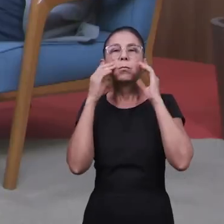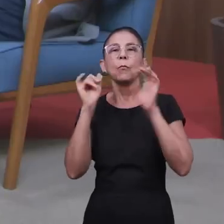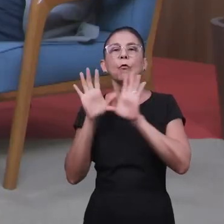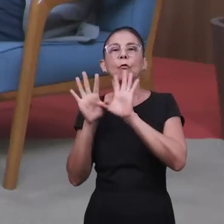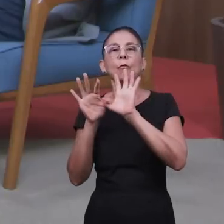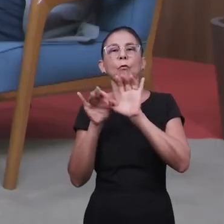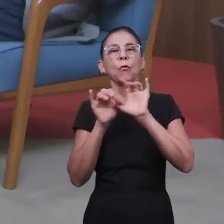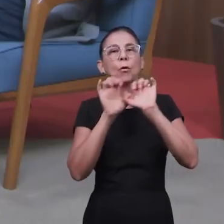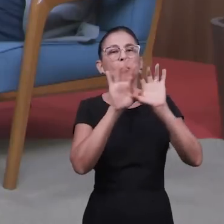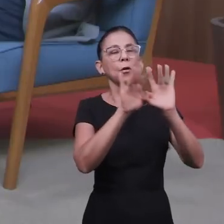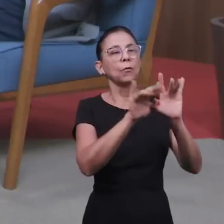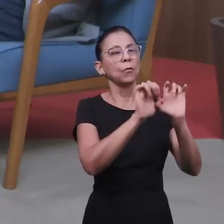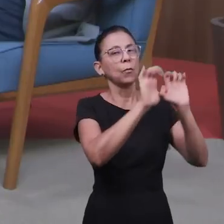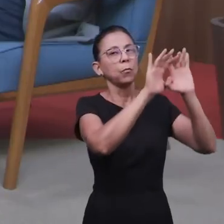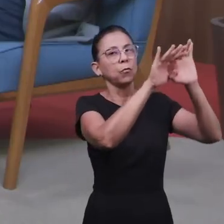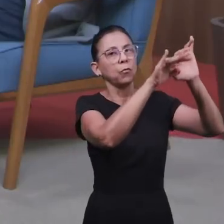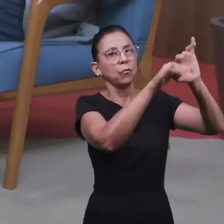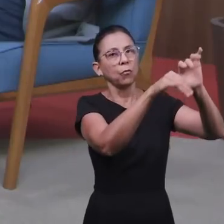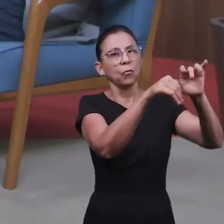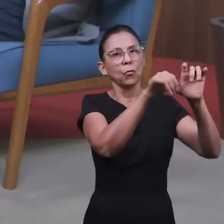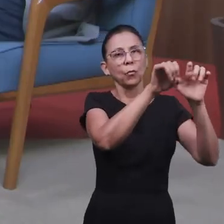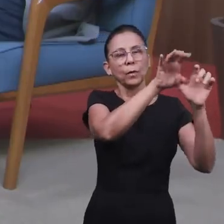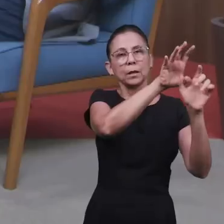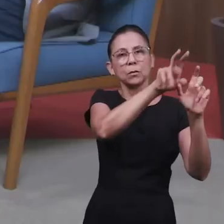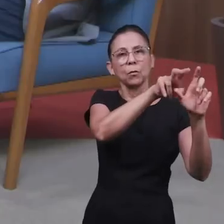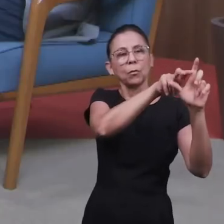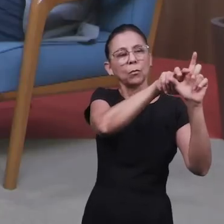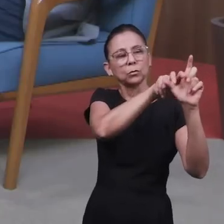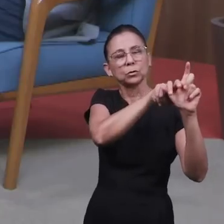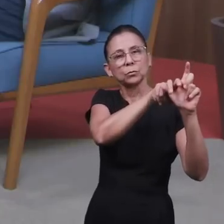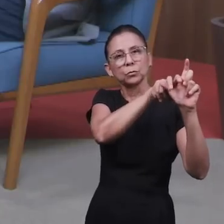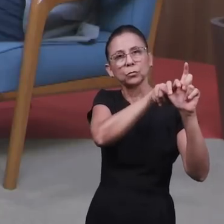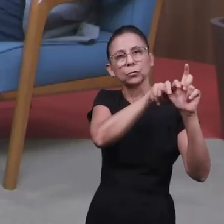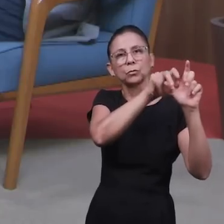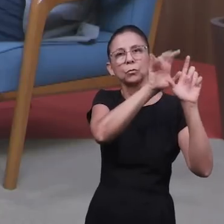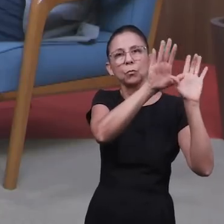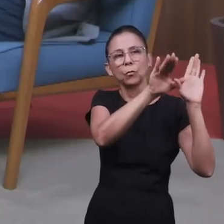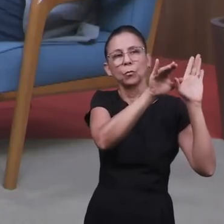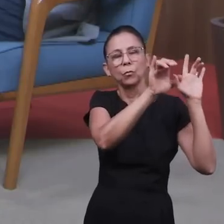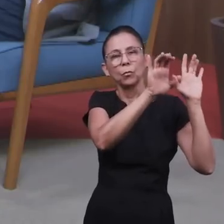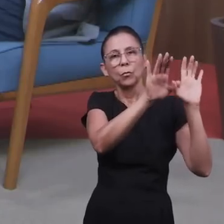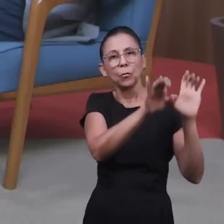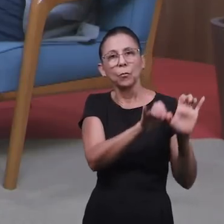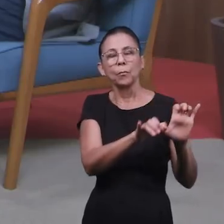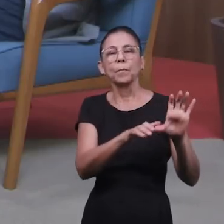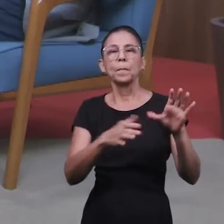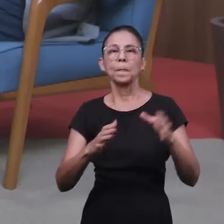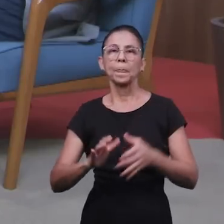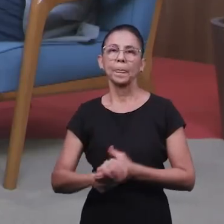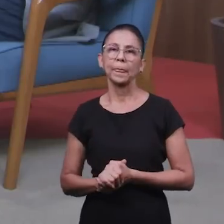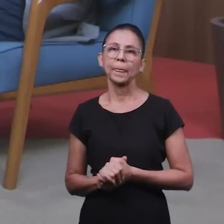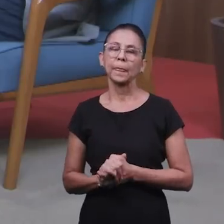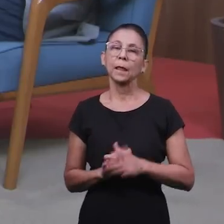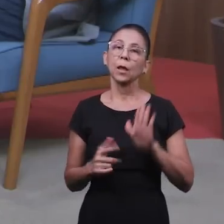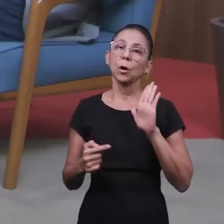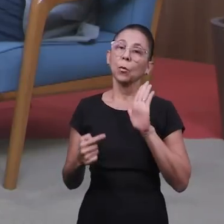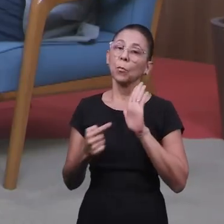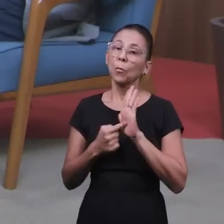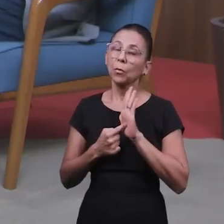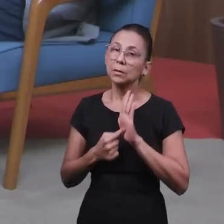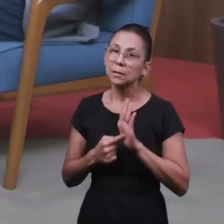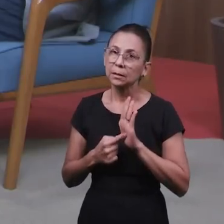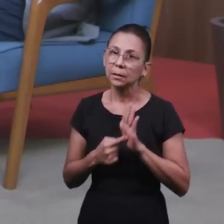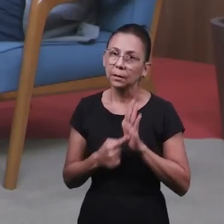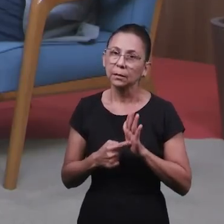não é? Então é uma expressão mostrando a respeito da posição da igreja aos olhos do